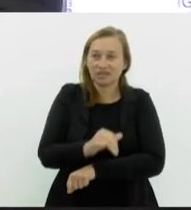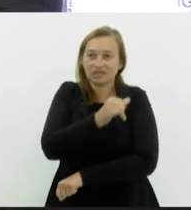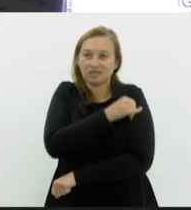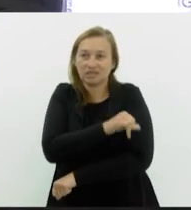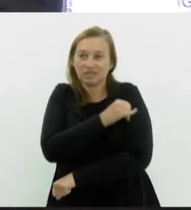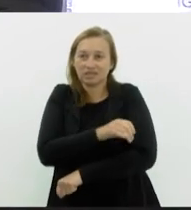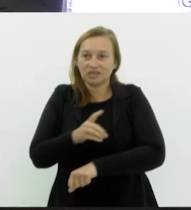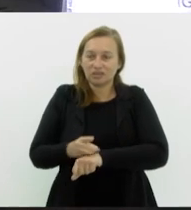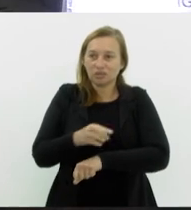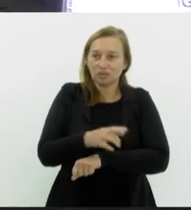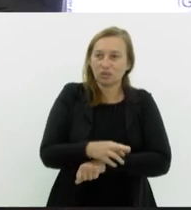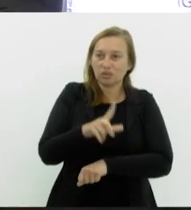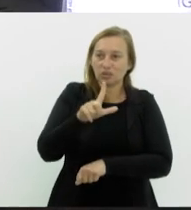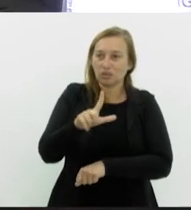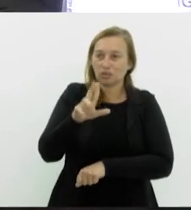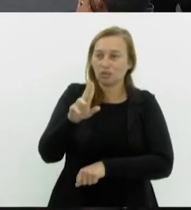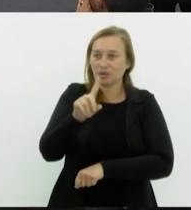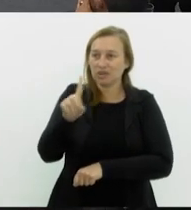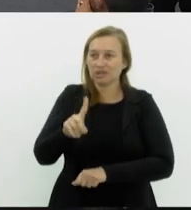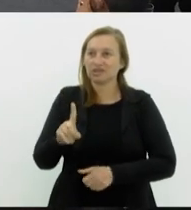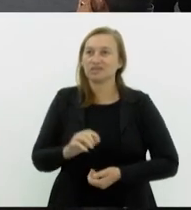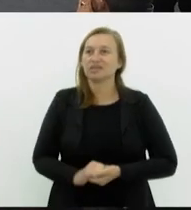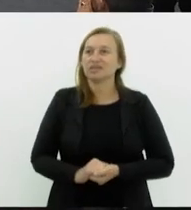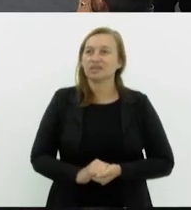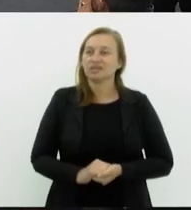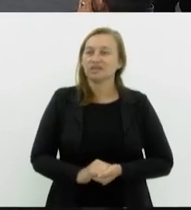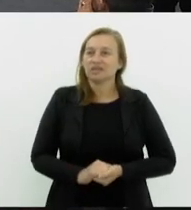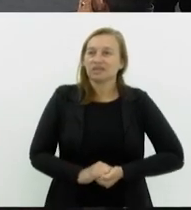o doutor Luiz Veiter.